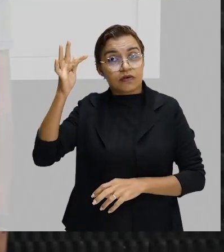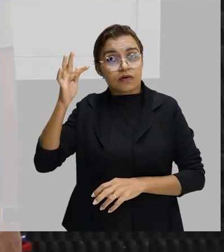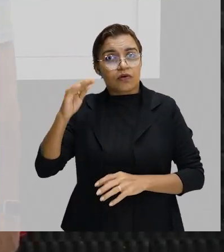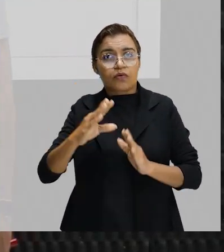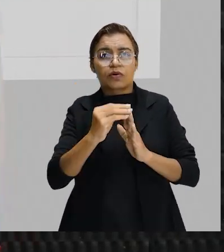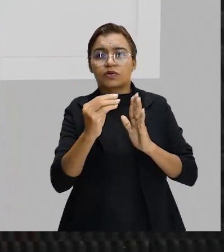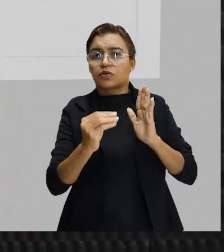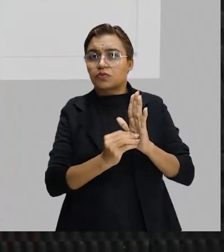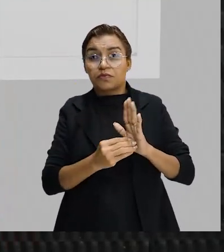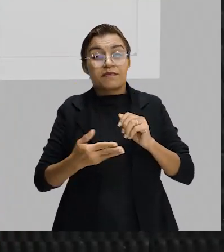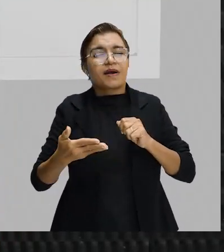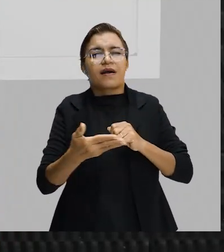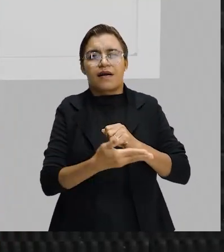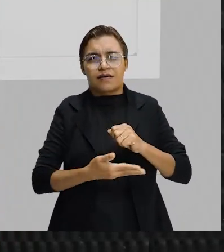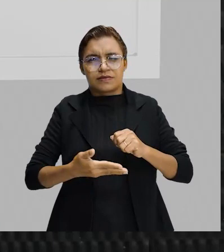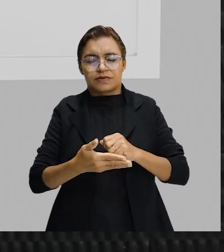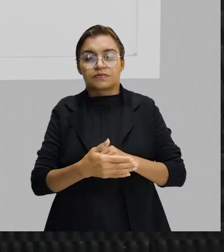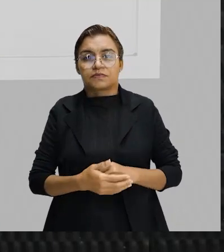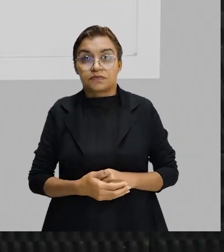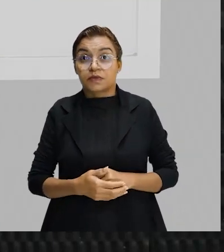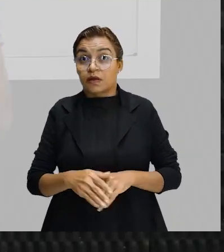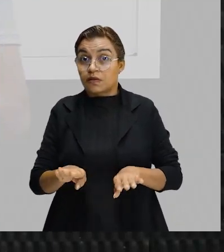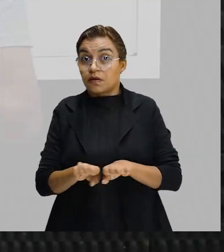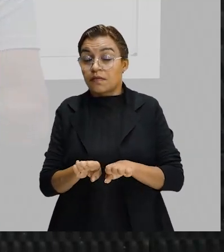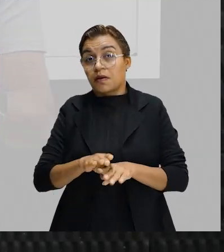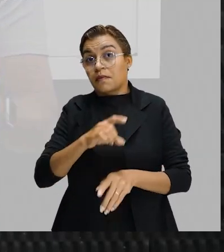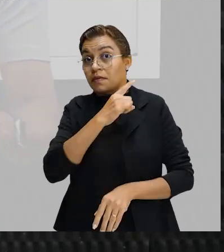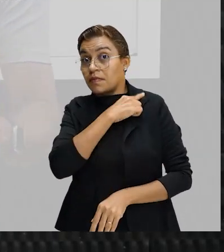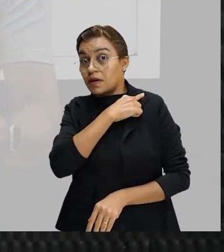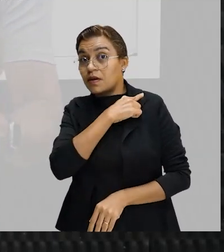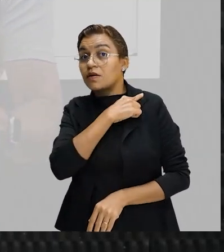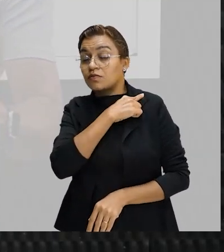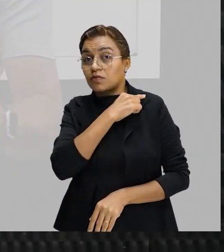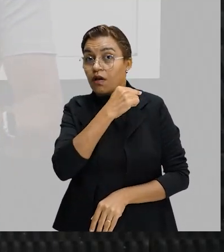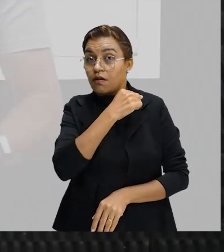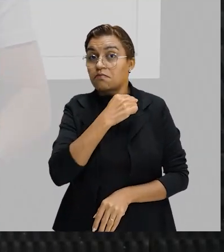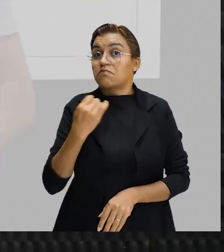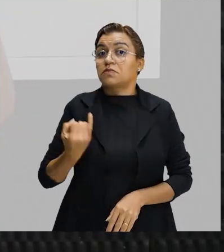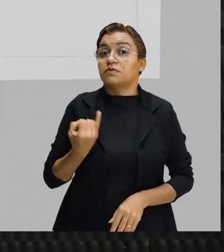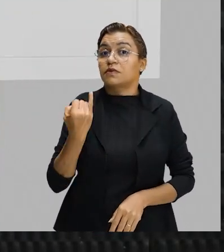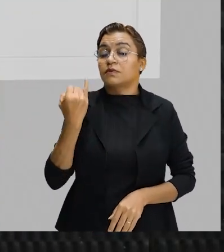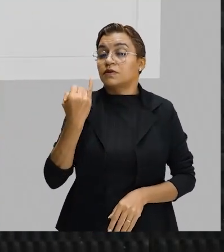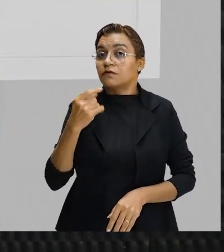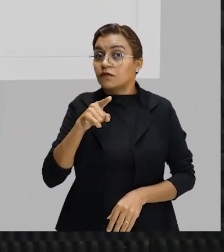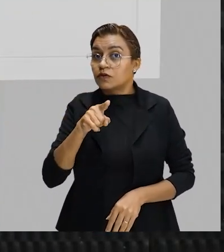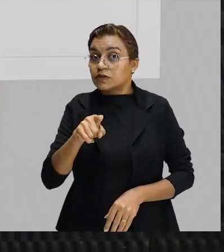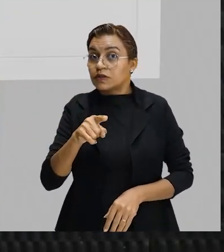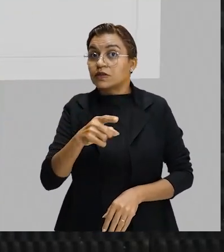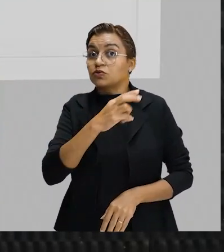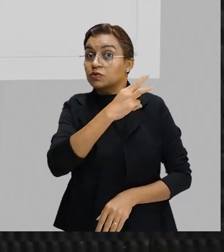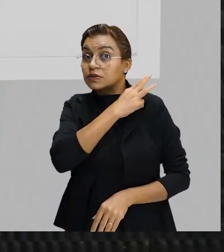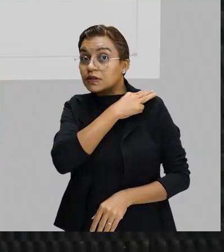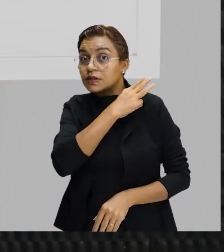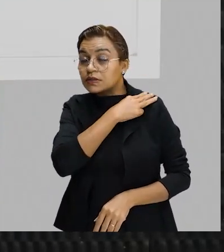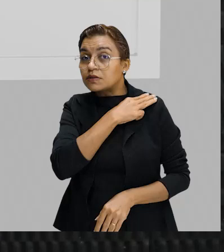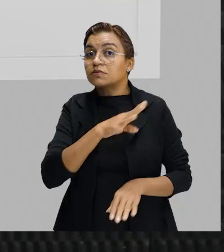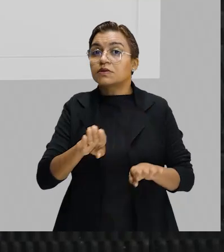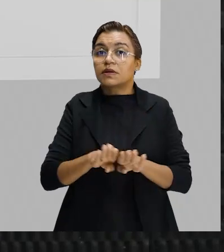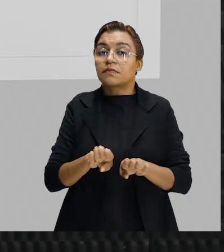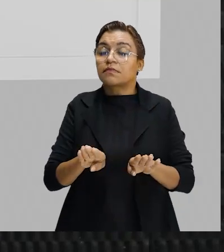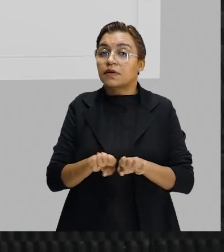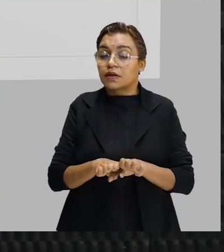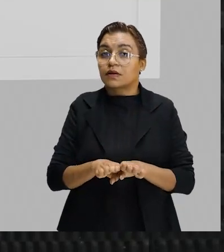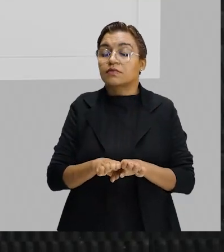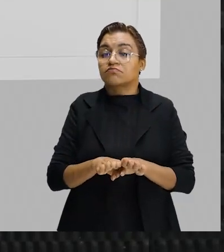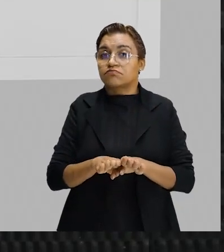básico, tá? E isso também no ensino médio, primeiro ano, principalmente. E você que está no terceiro ano também vai